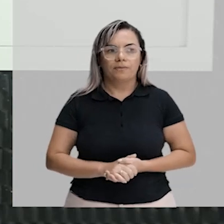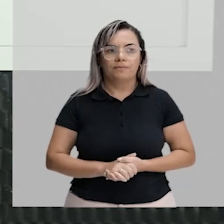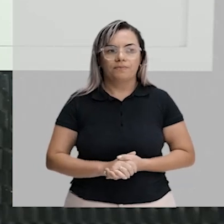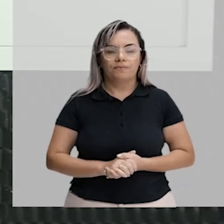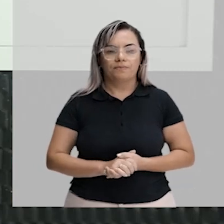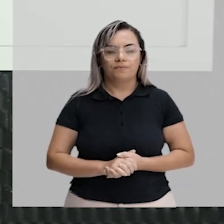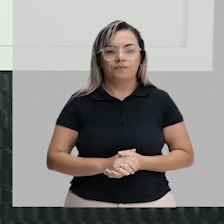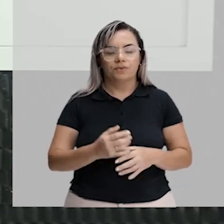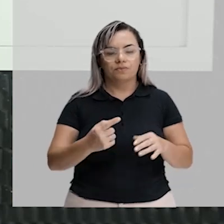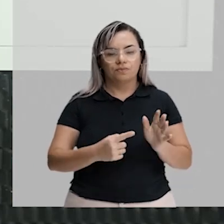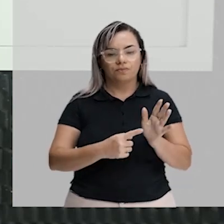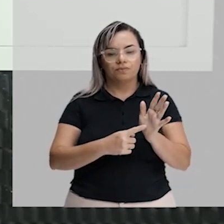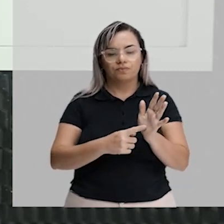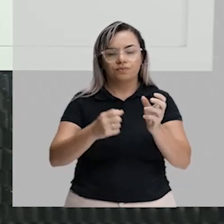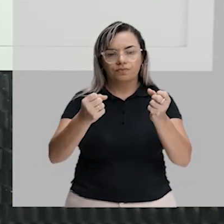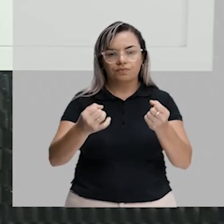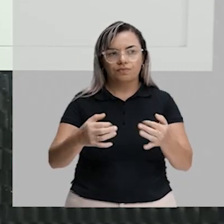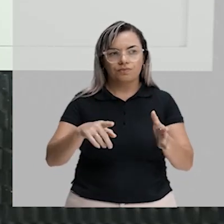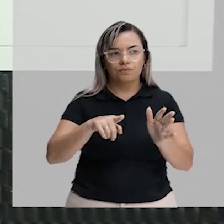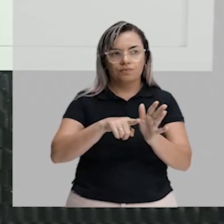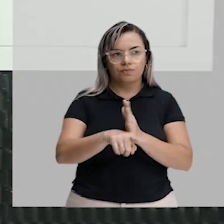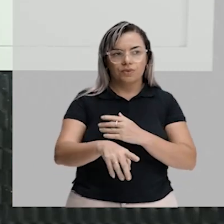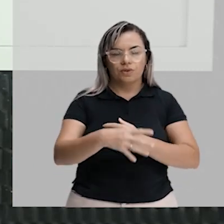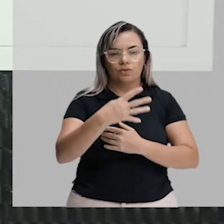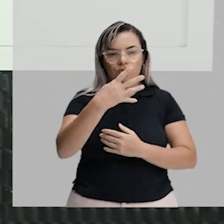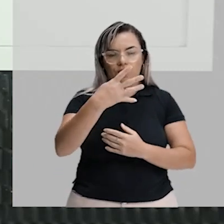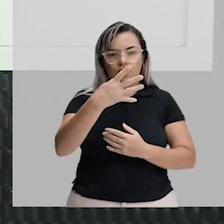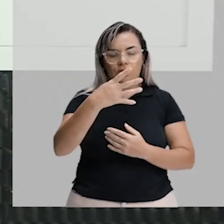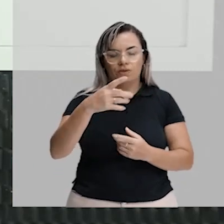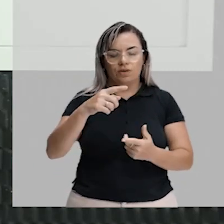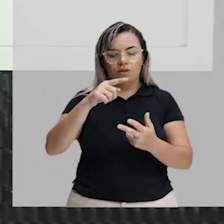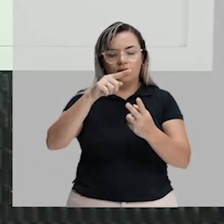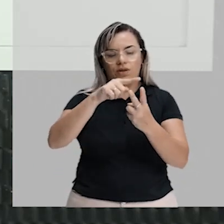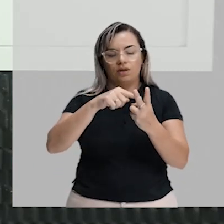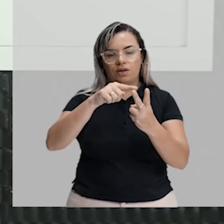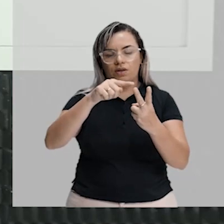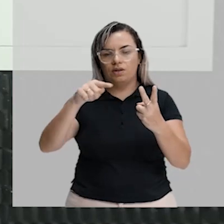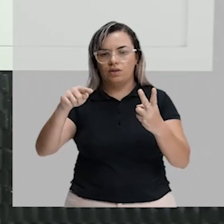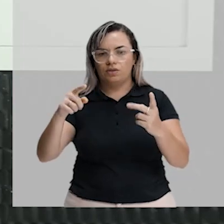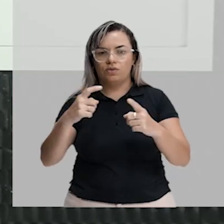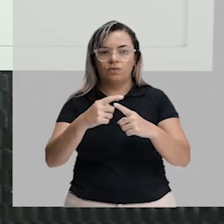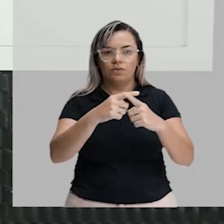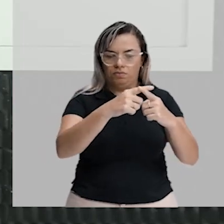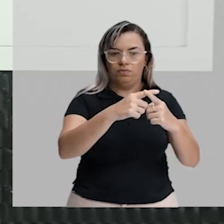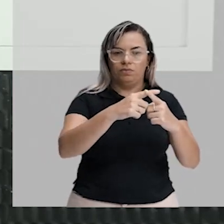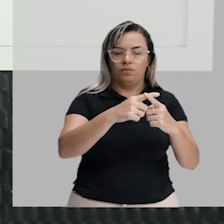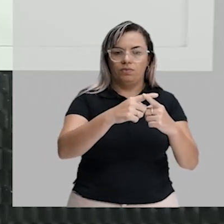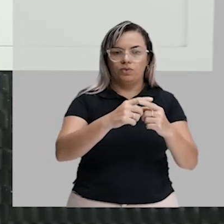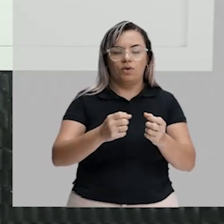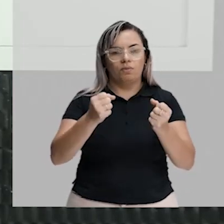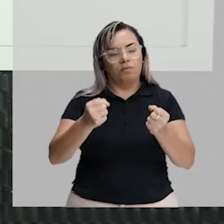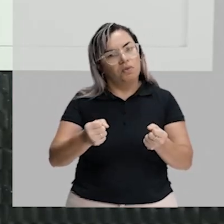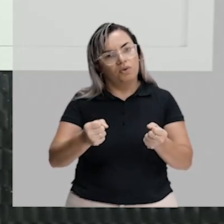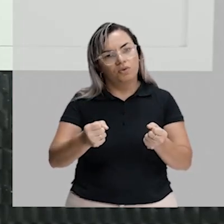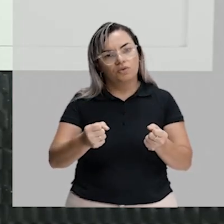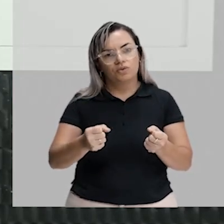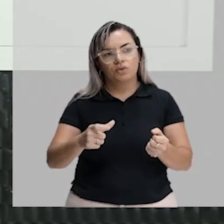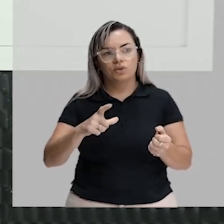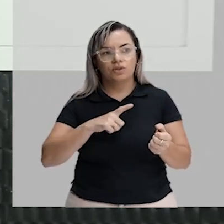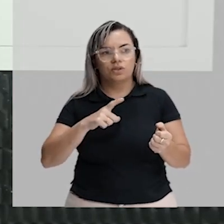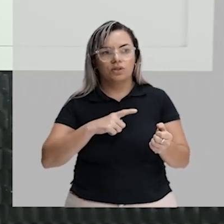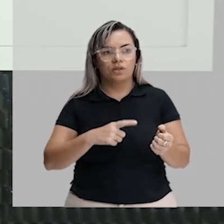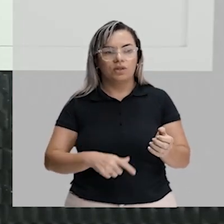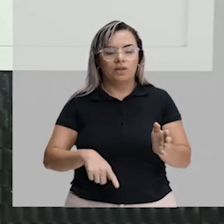raiz desse polinômio, então esse k só pode ser menos 20. Certinho? Dado